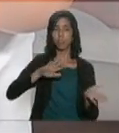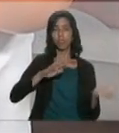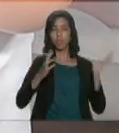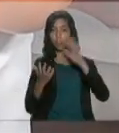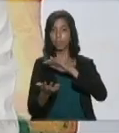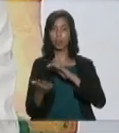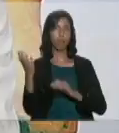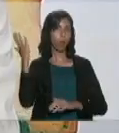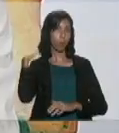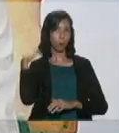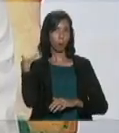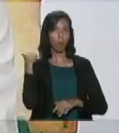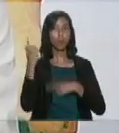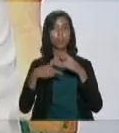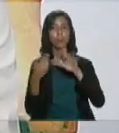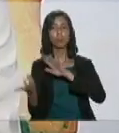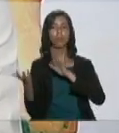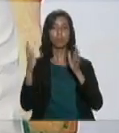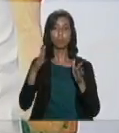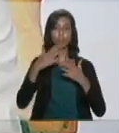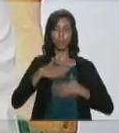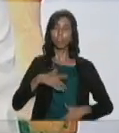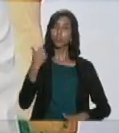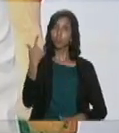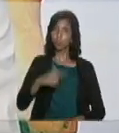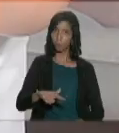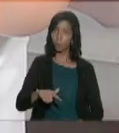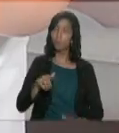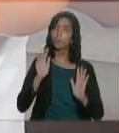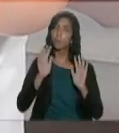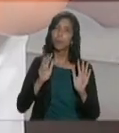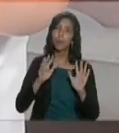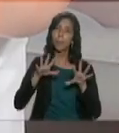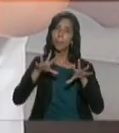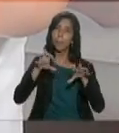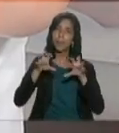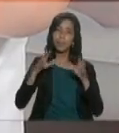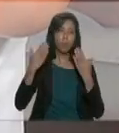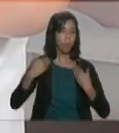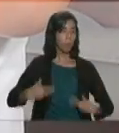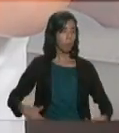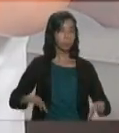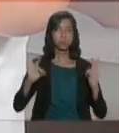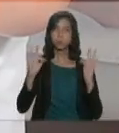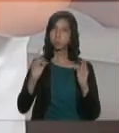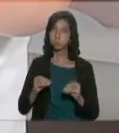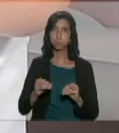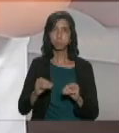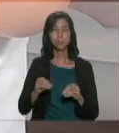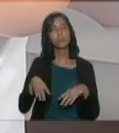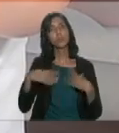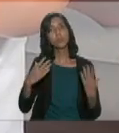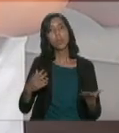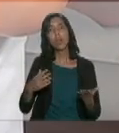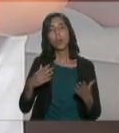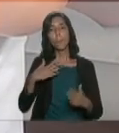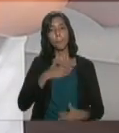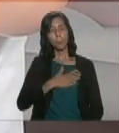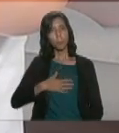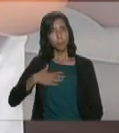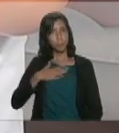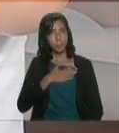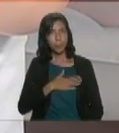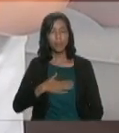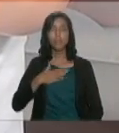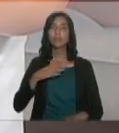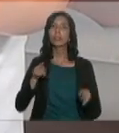de costas, depois vira novamente. Mas de uma forma geral, você massageia todo o corpo da criança. Então você passa pelo